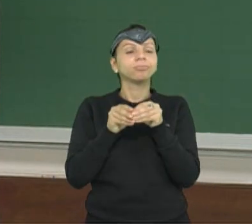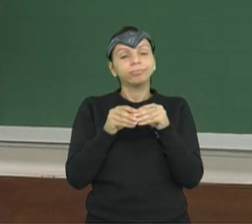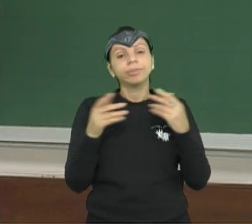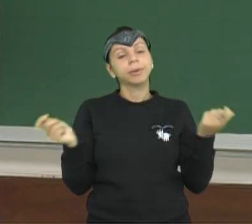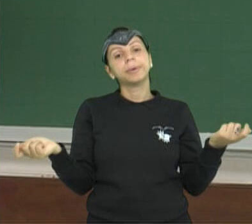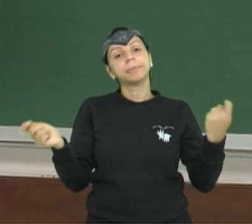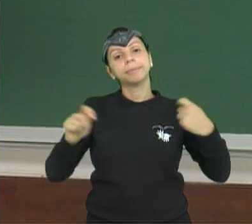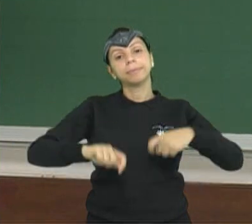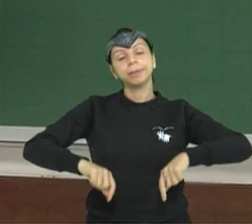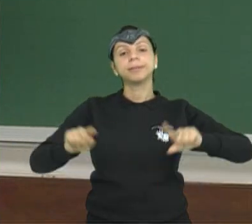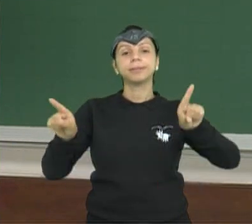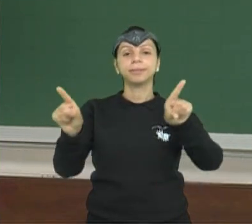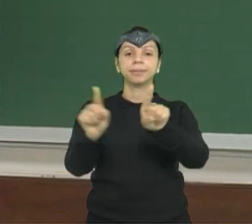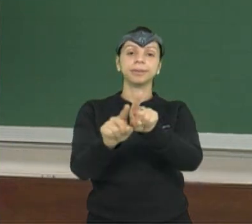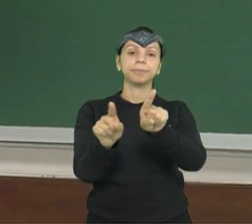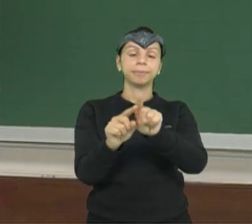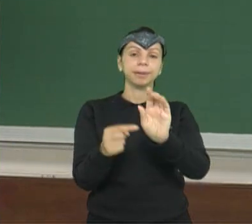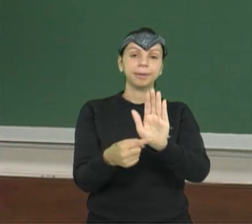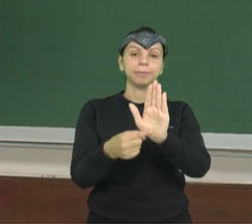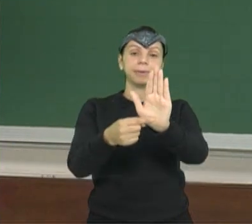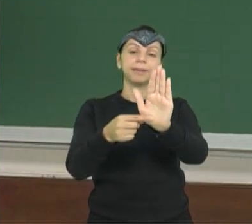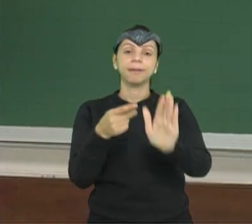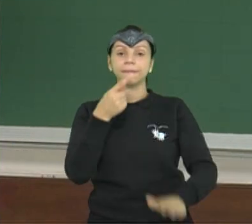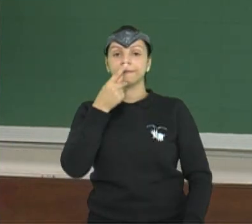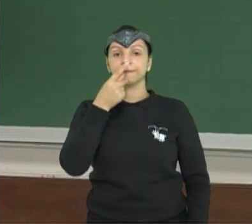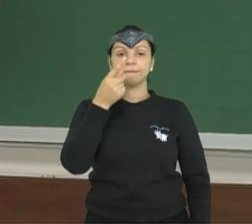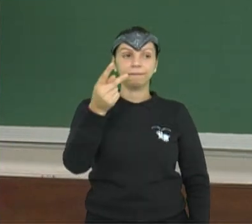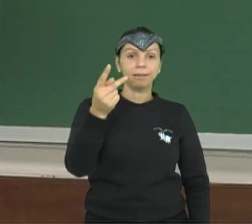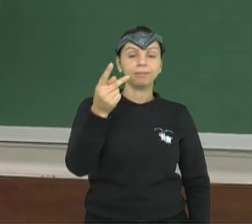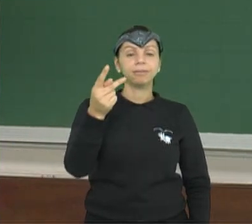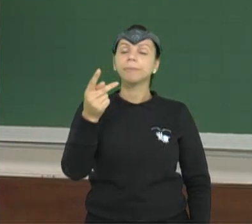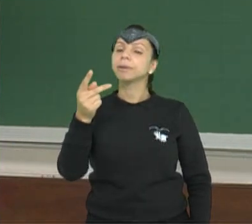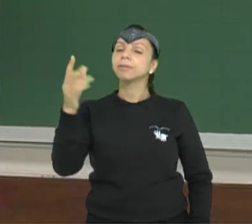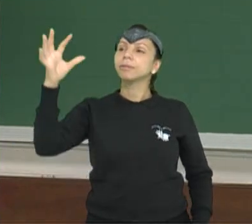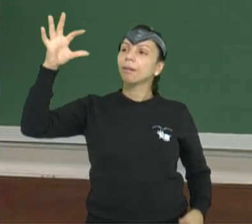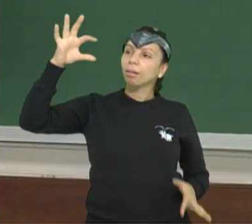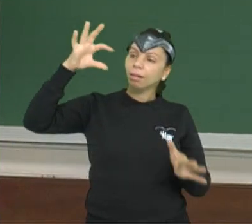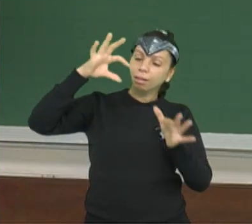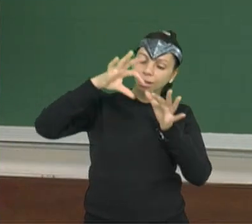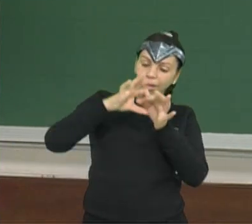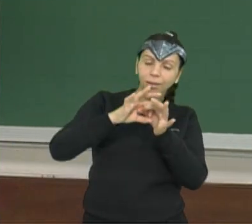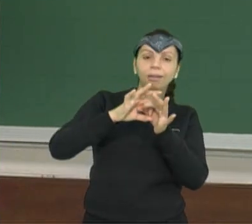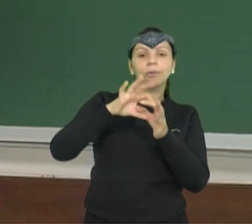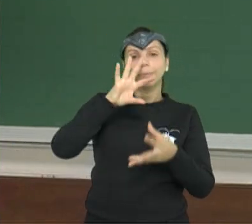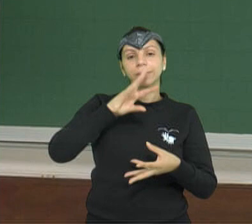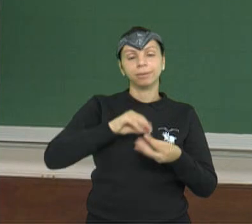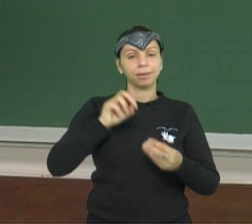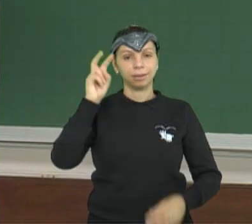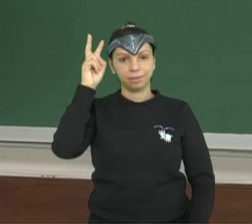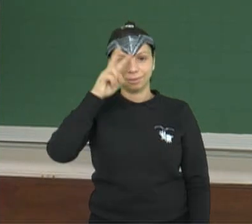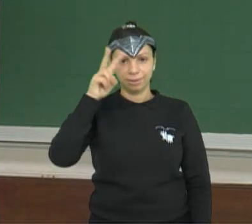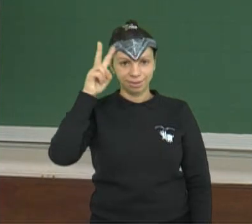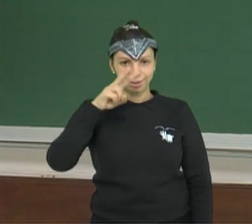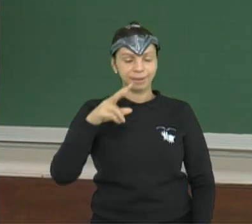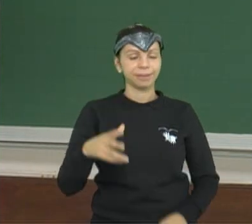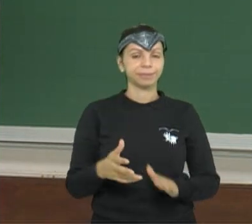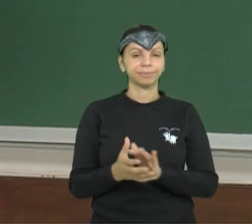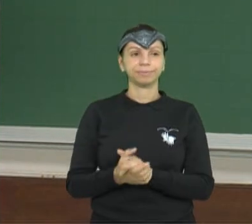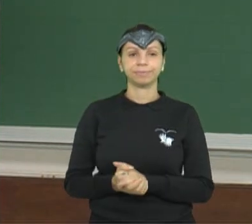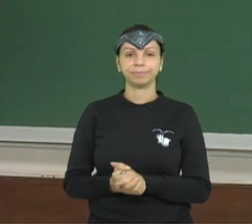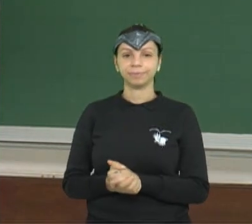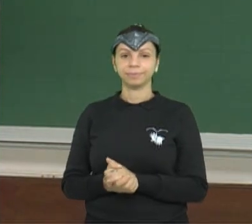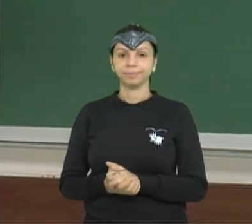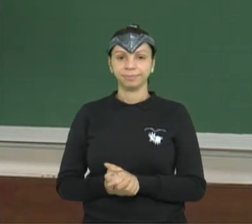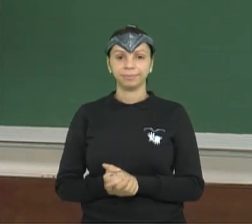eles precisam também apresentar falas para a gente entender a historinha. Vamos dar